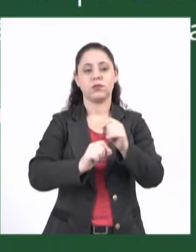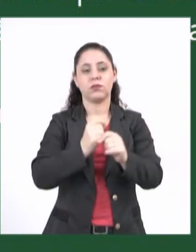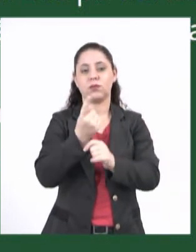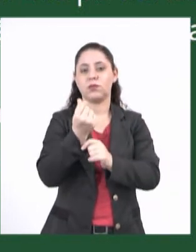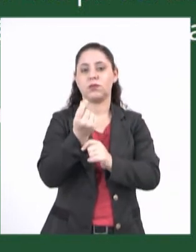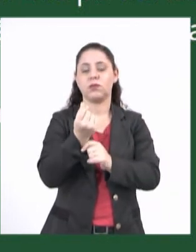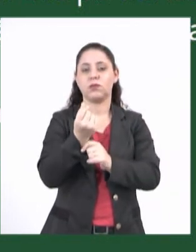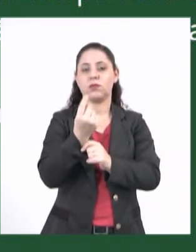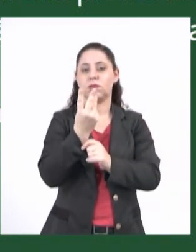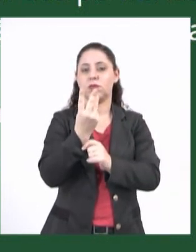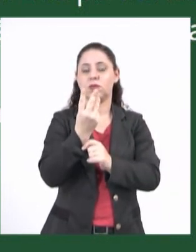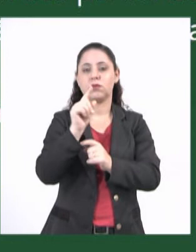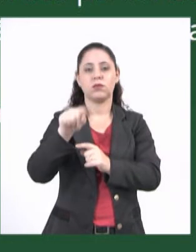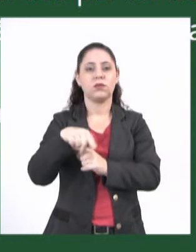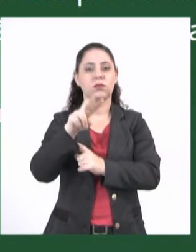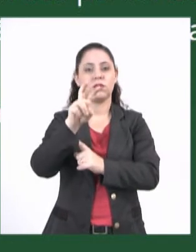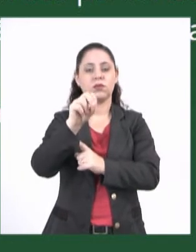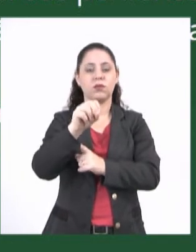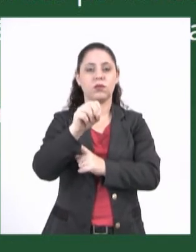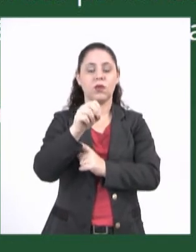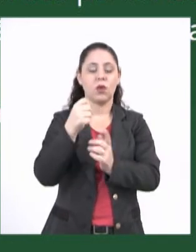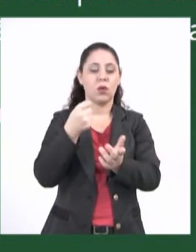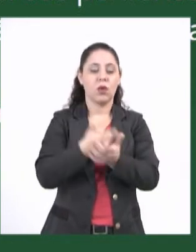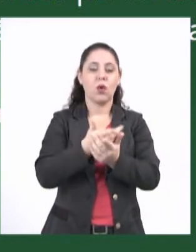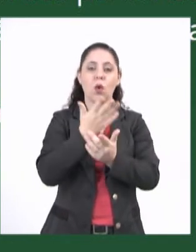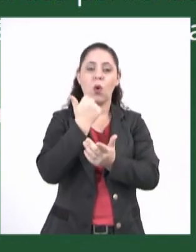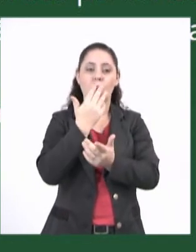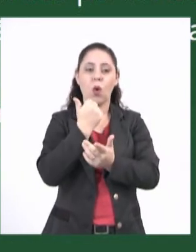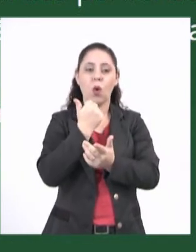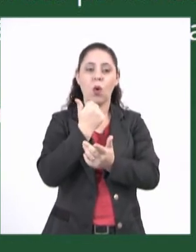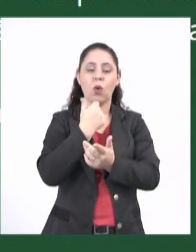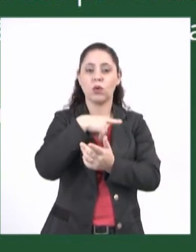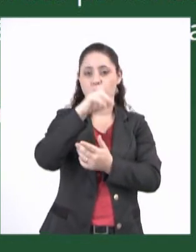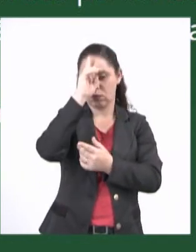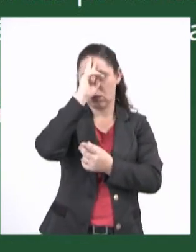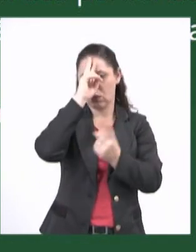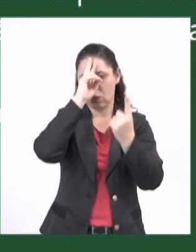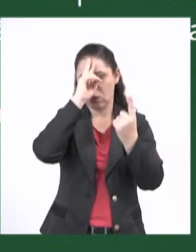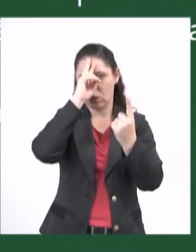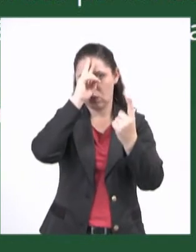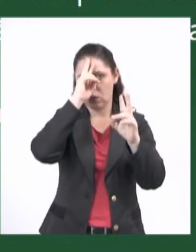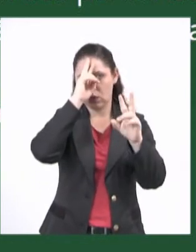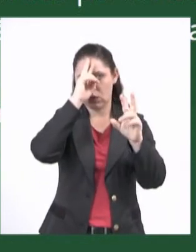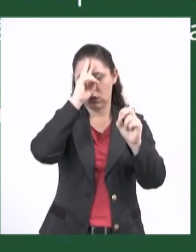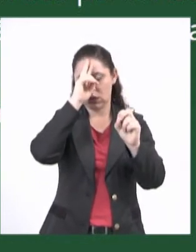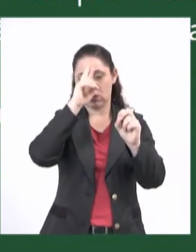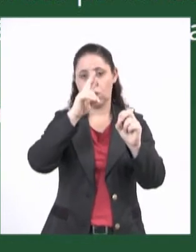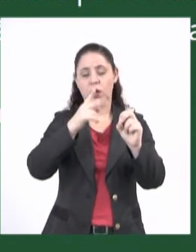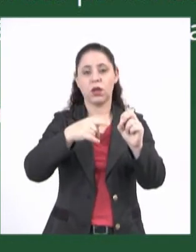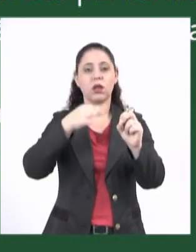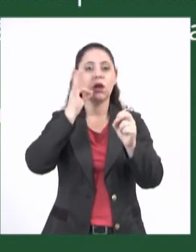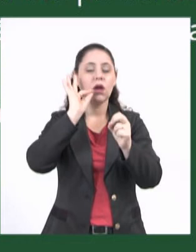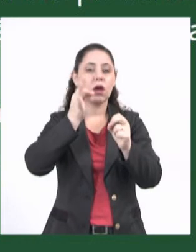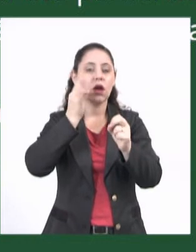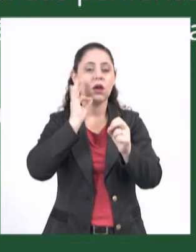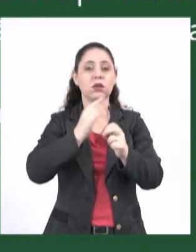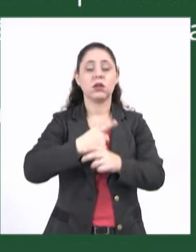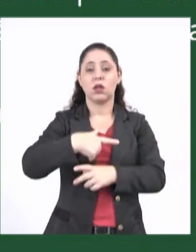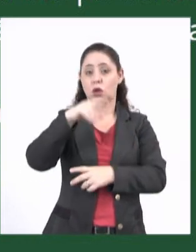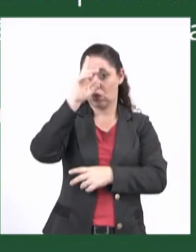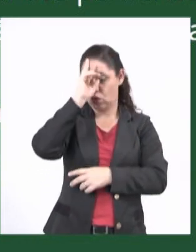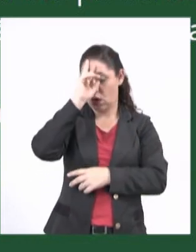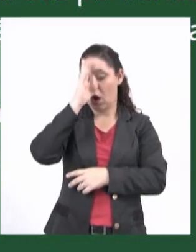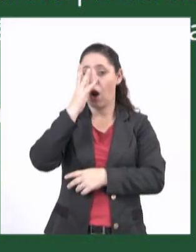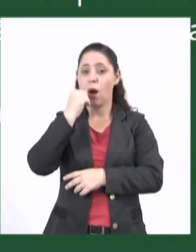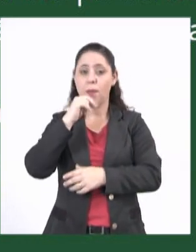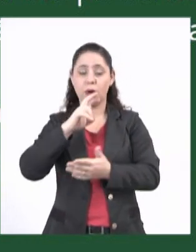de R$ 3,50, né, por refeição, quando for almoço, e R$ 1,50 quando for café da manhã. Almoço ou jantar é esses R$ 3,50, né,